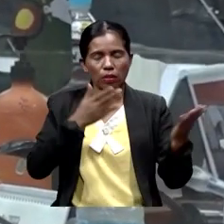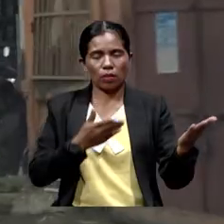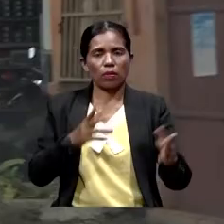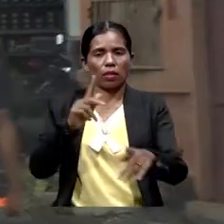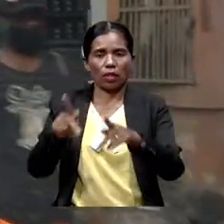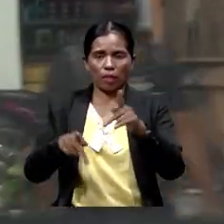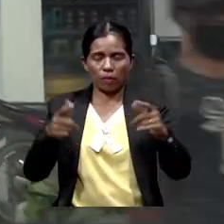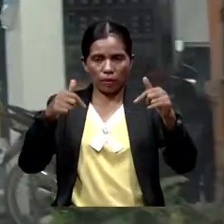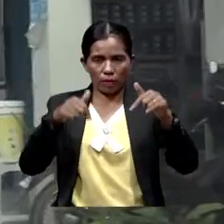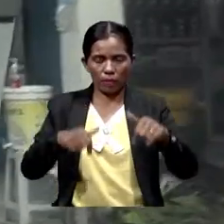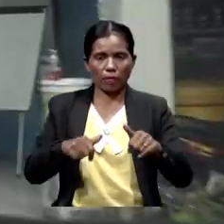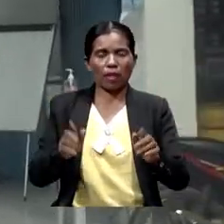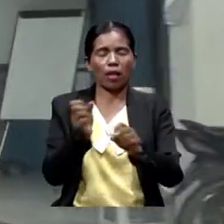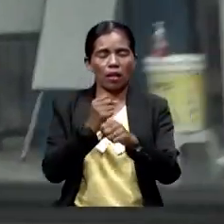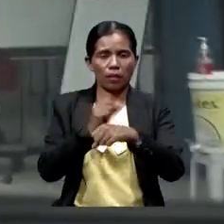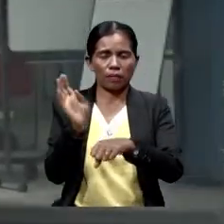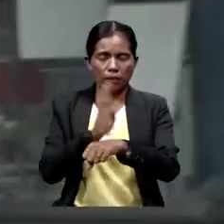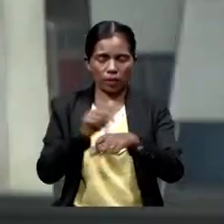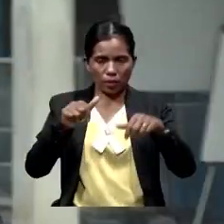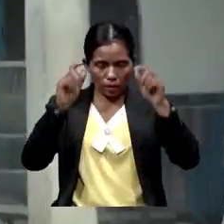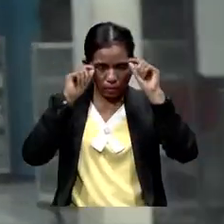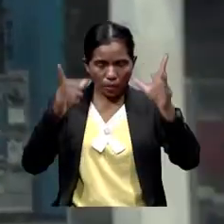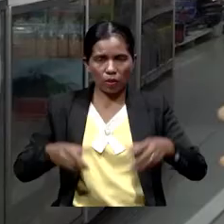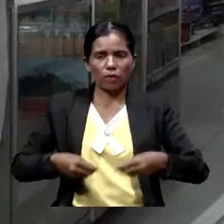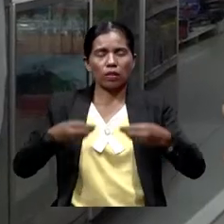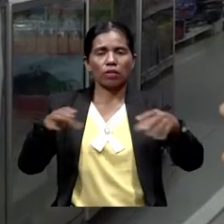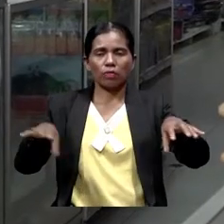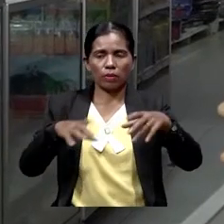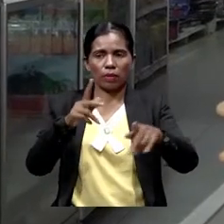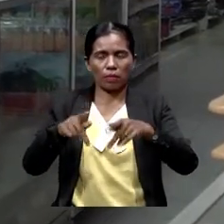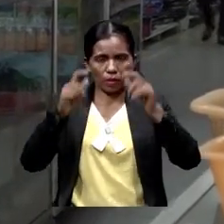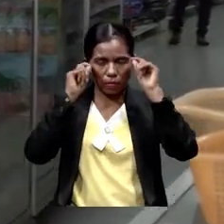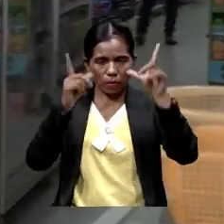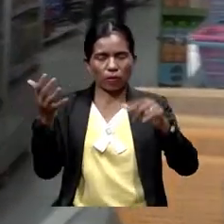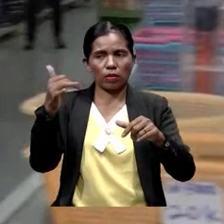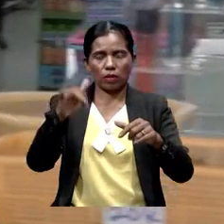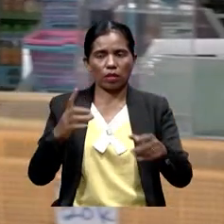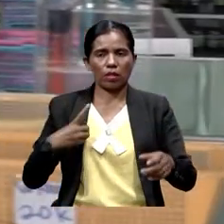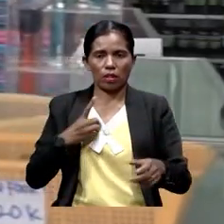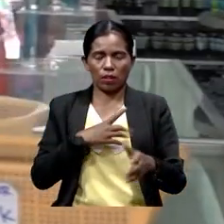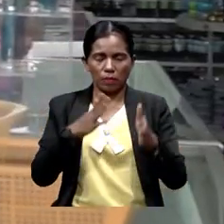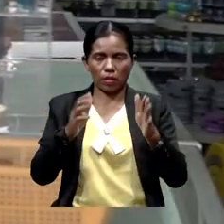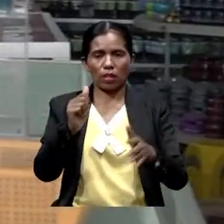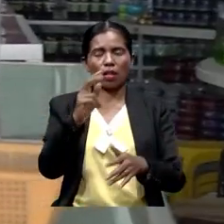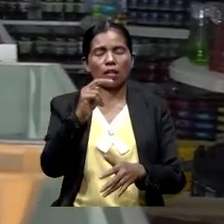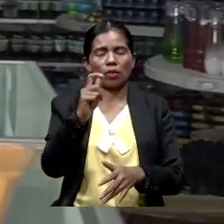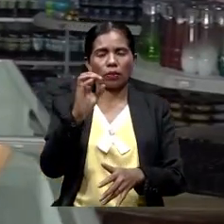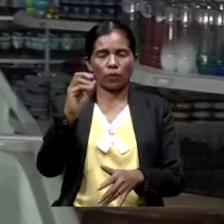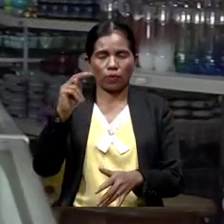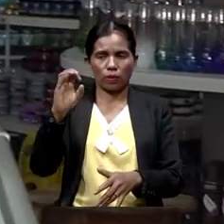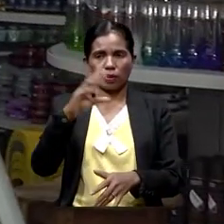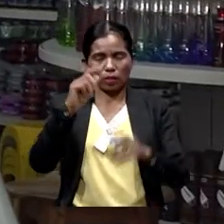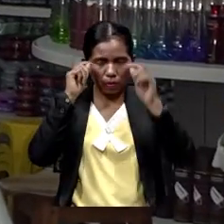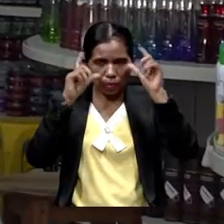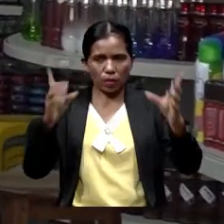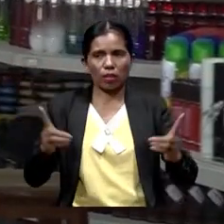mas investe em Timor-Leste, onde o serviço para Timor-Oan Sira. Deputado bancária conto, Antônio Verdial Hateten, Timor-Leste,